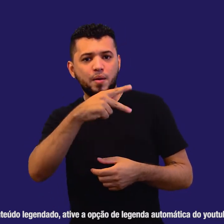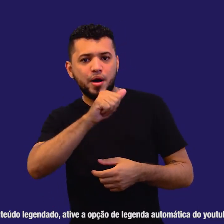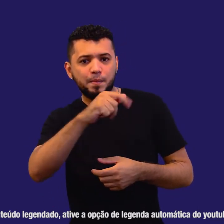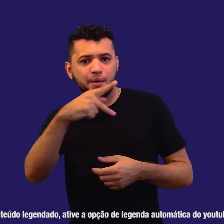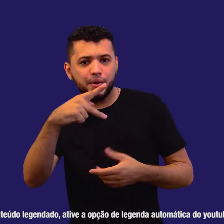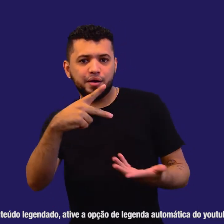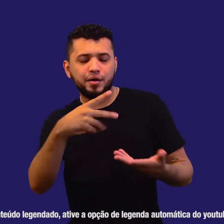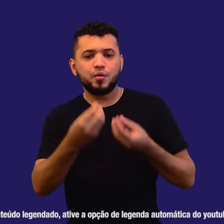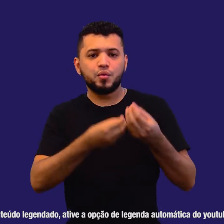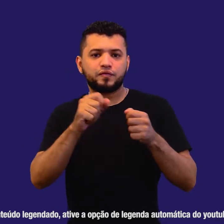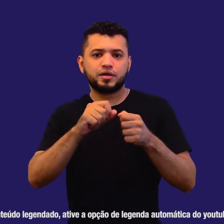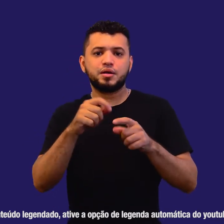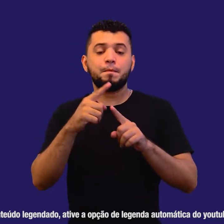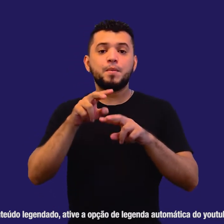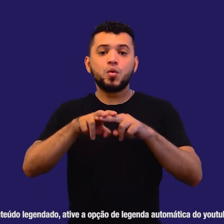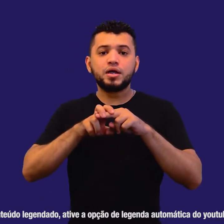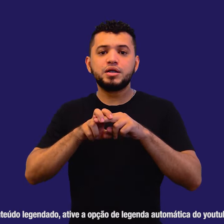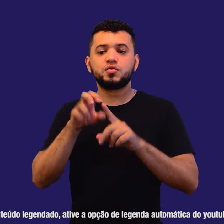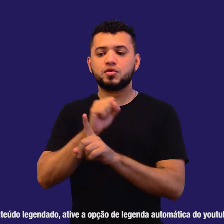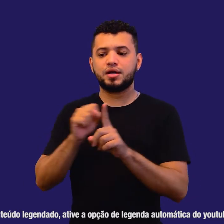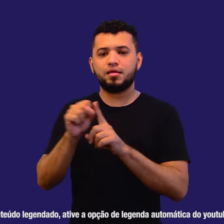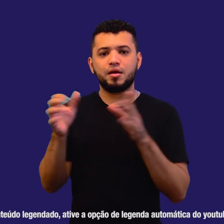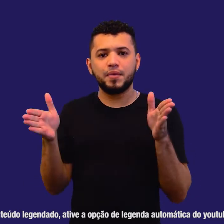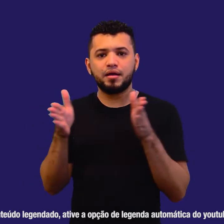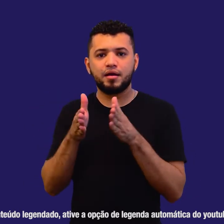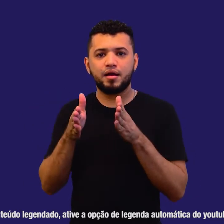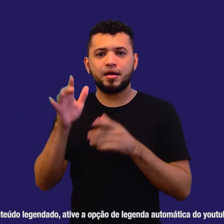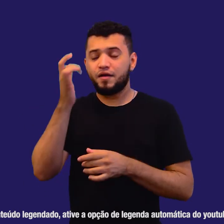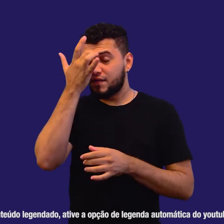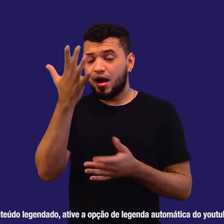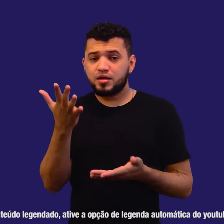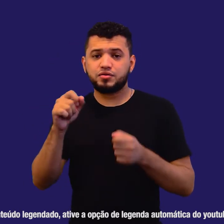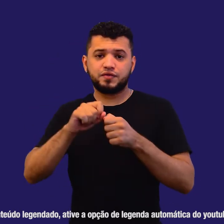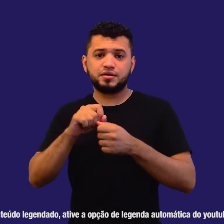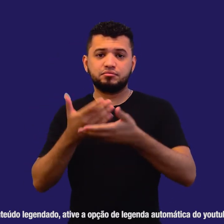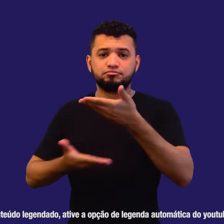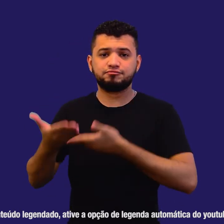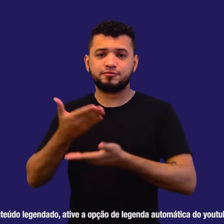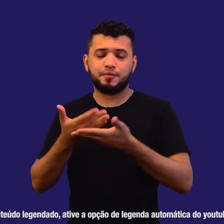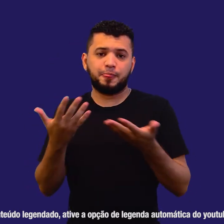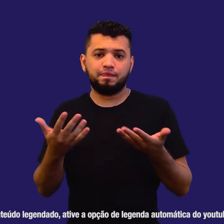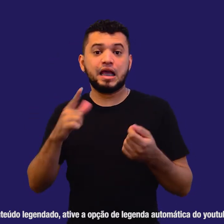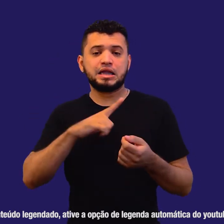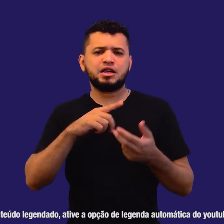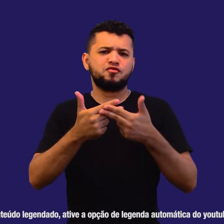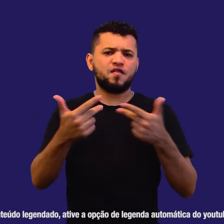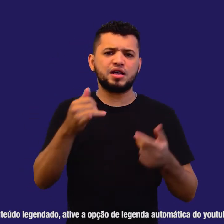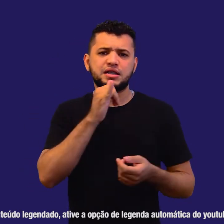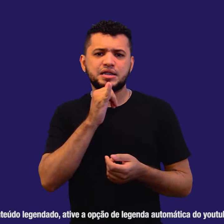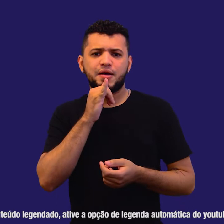muito grande. Por isso que nas sociedades menores, nas pequenas comunidades, isso era muito mais fácil. E aí, nós temos muitos